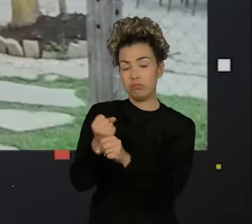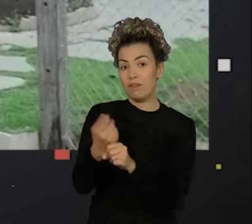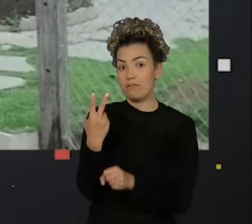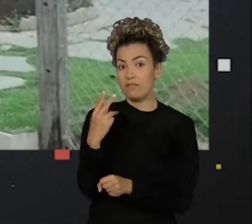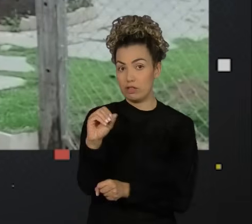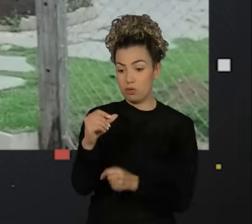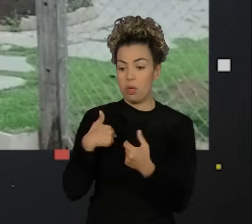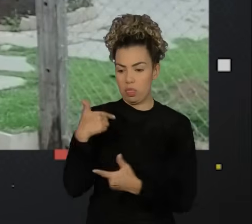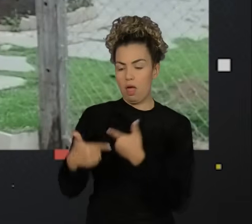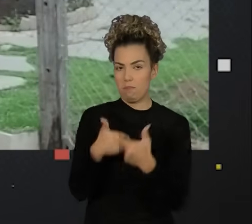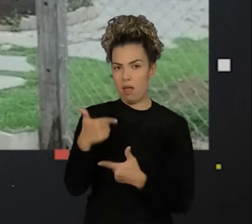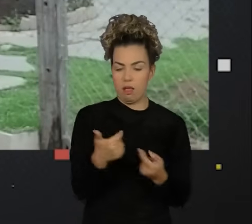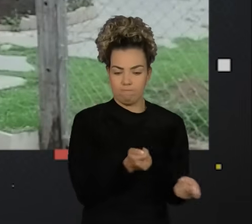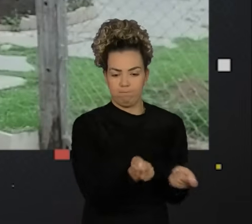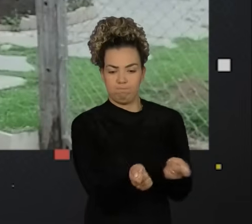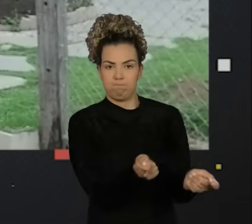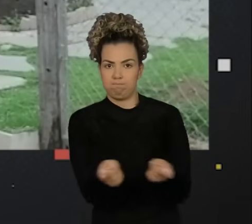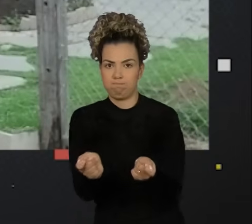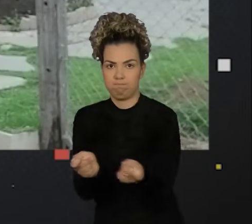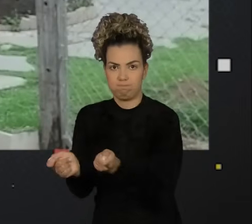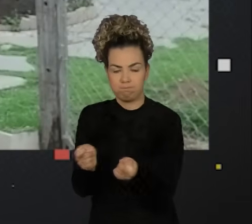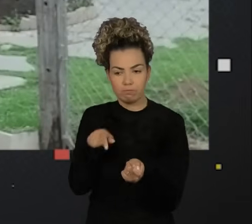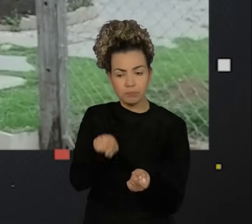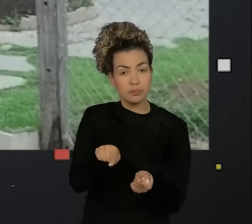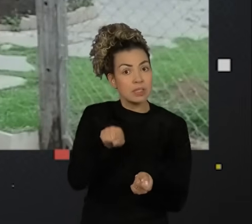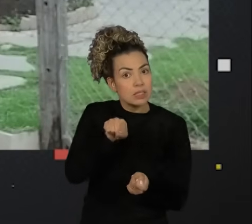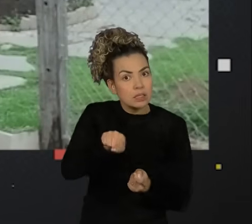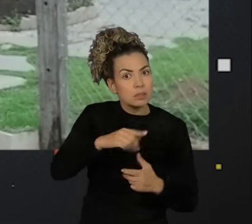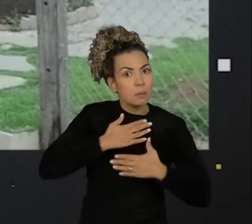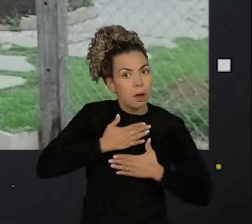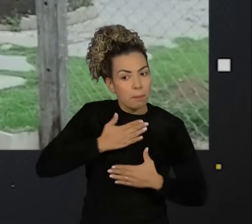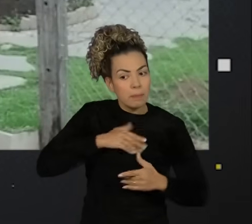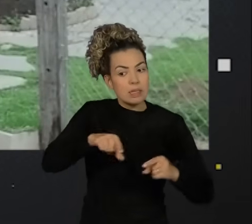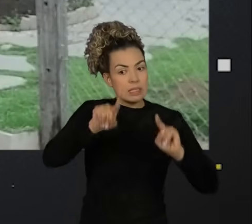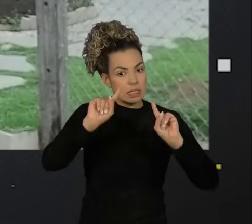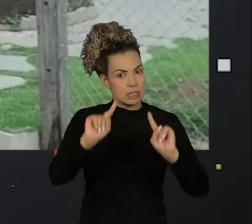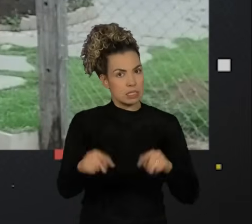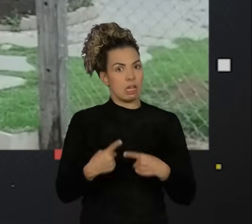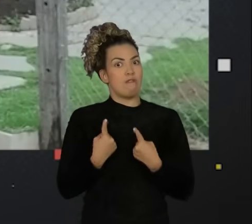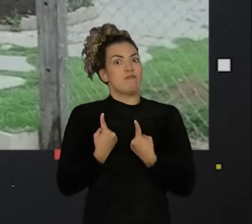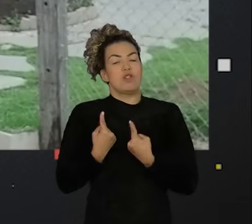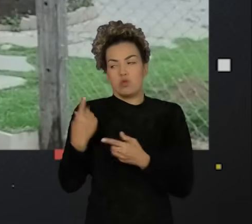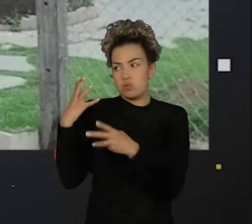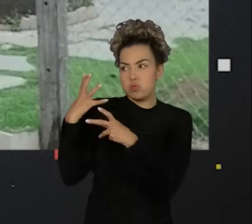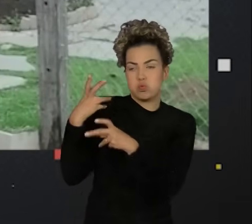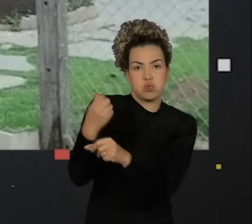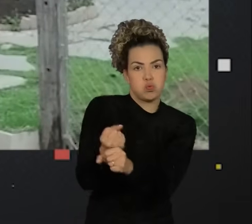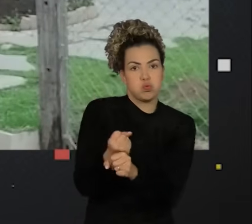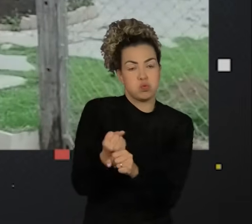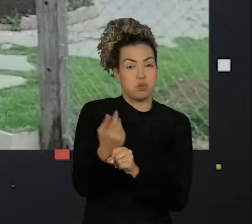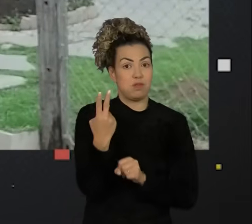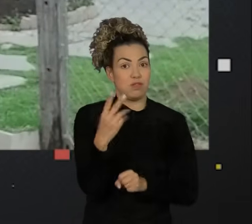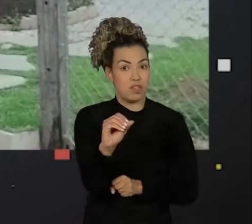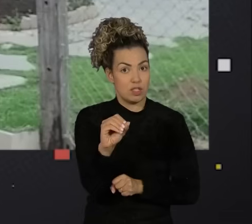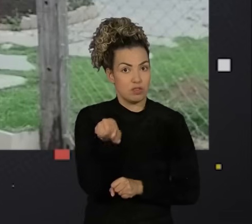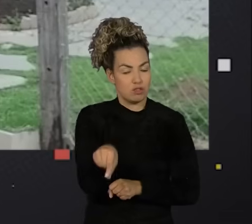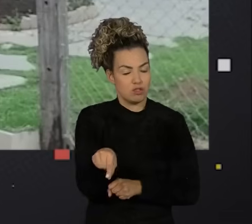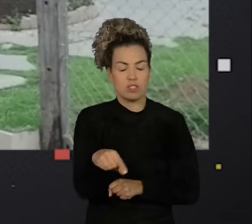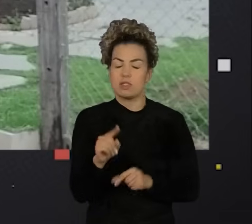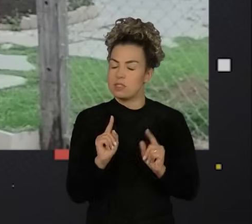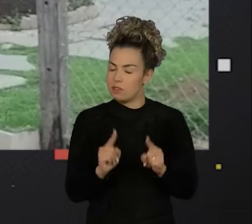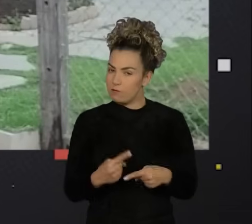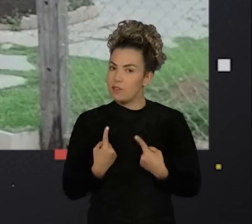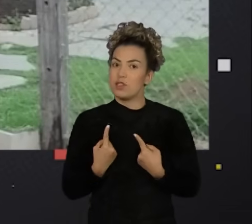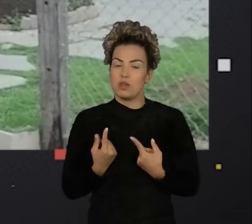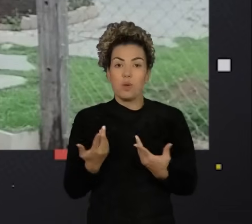Globo. E foi um dos meus maiores desafios durante esses 20 anos de profissão, descobrir